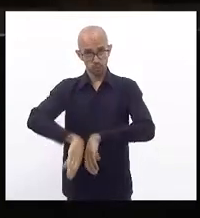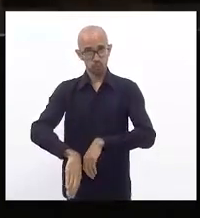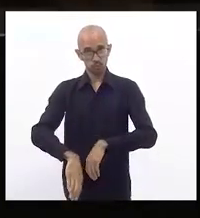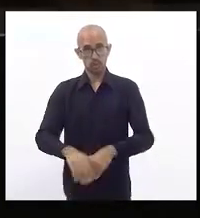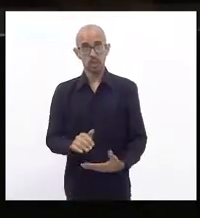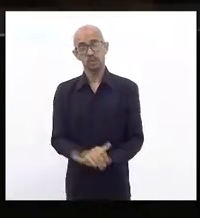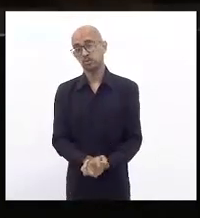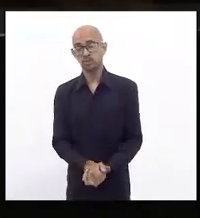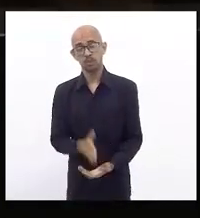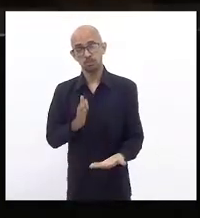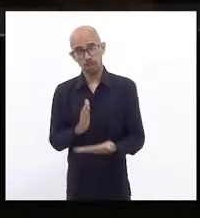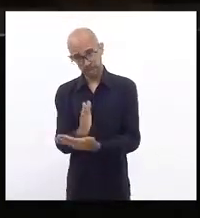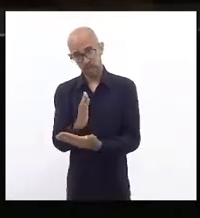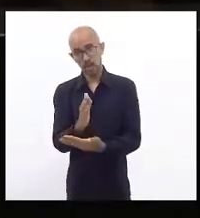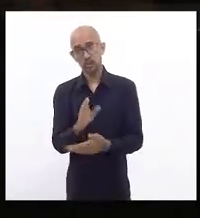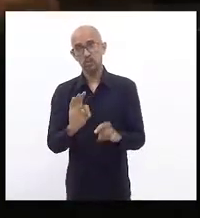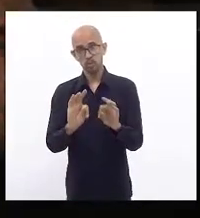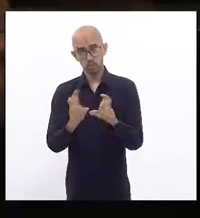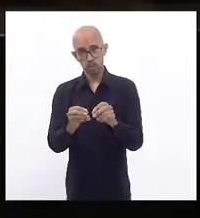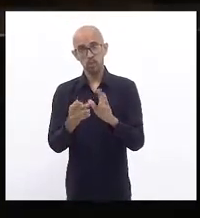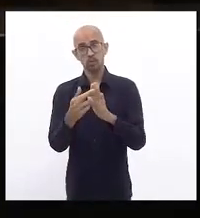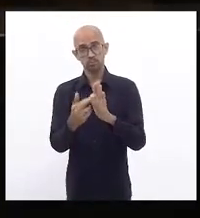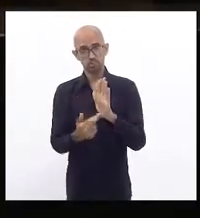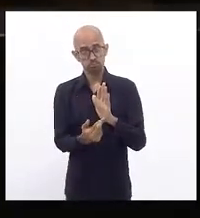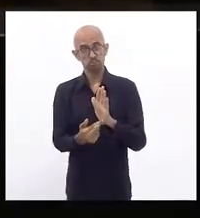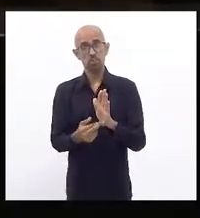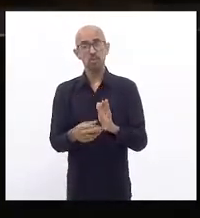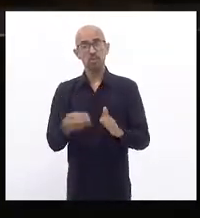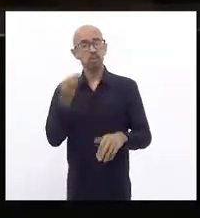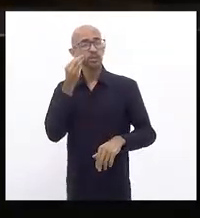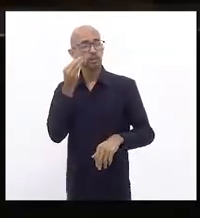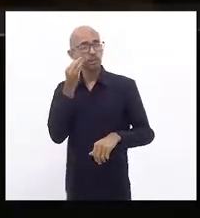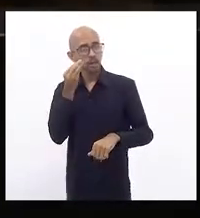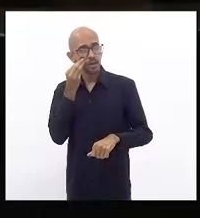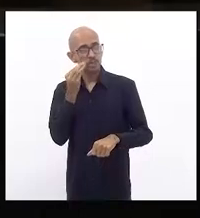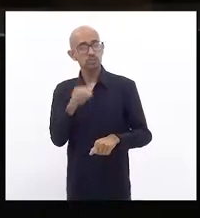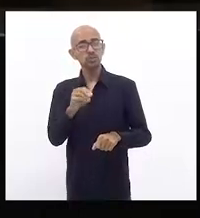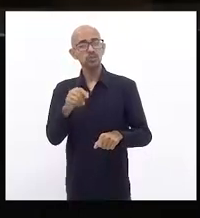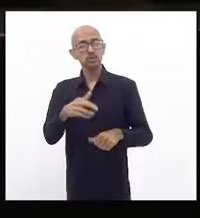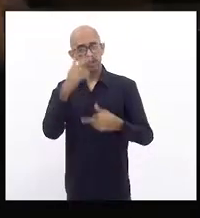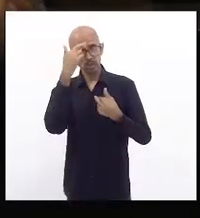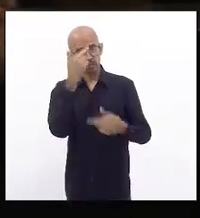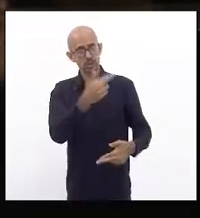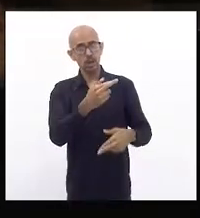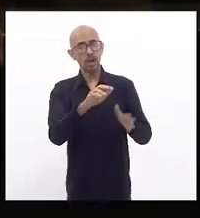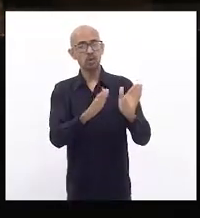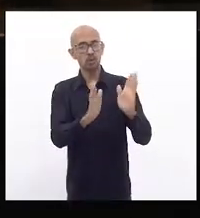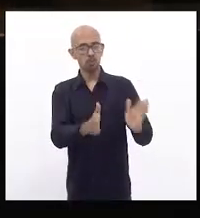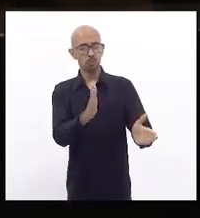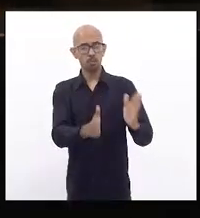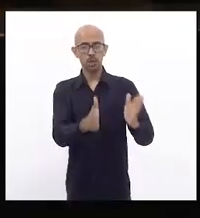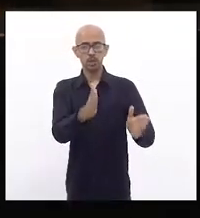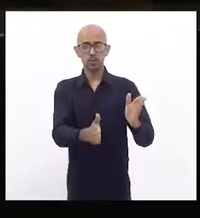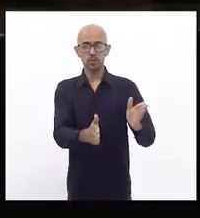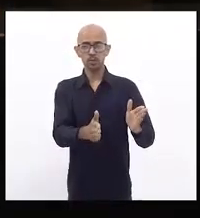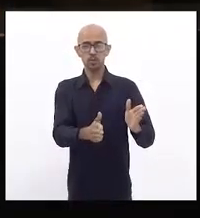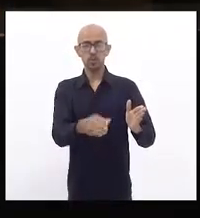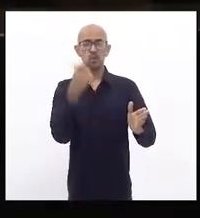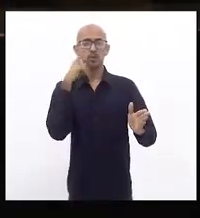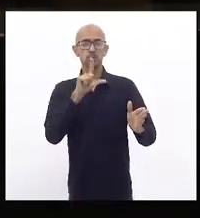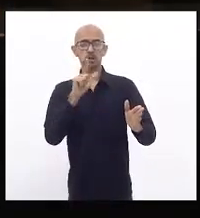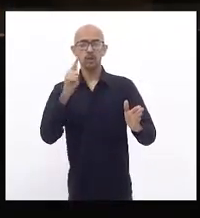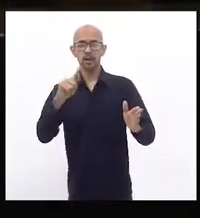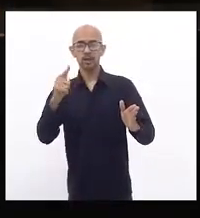que passaram pelos ritos, por estágio probatório, que cumpriram o seu período e garantiram a